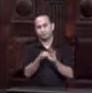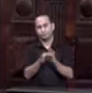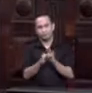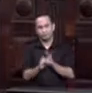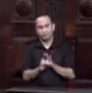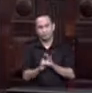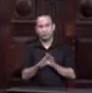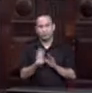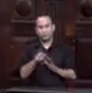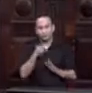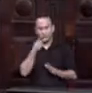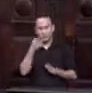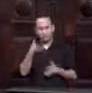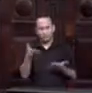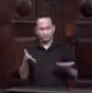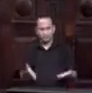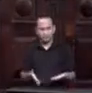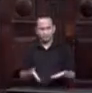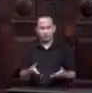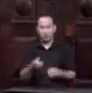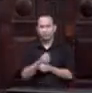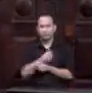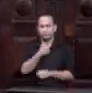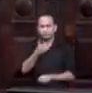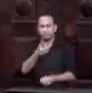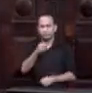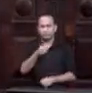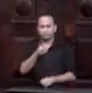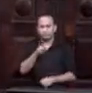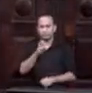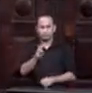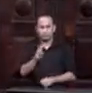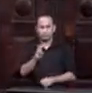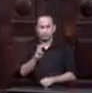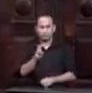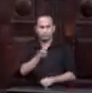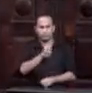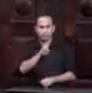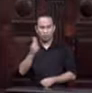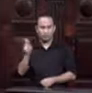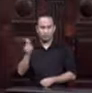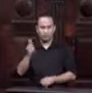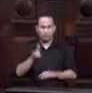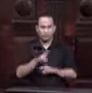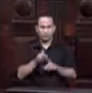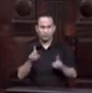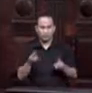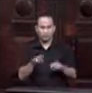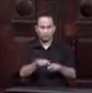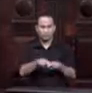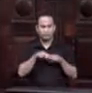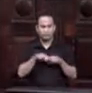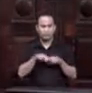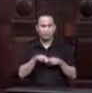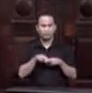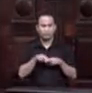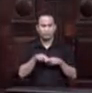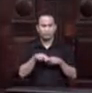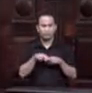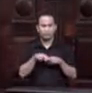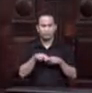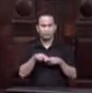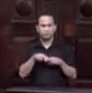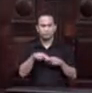já foi falado aqui, usaram o ano de 2015, um ano fictício, para que as contas fossem